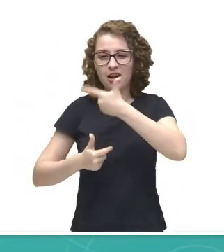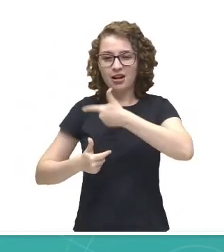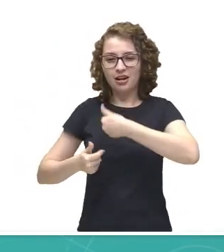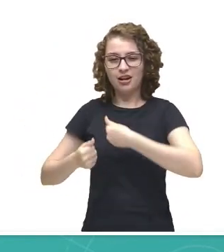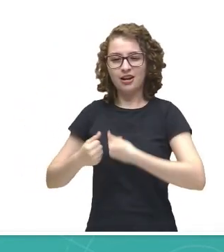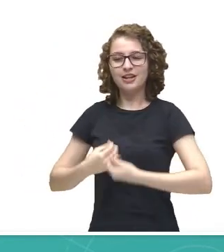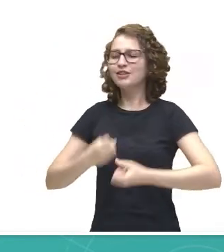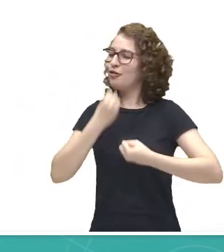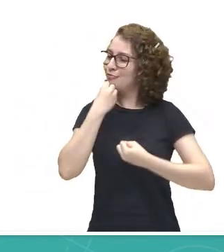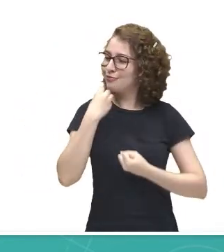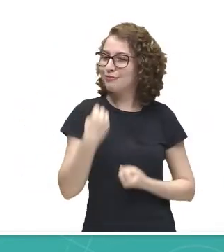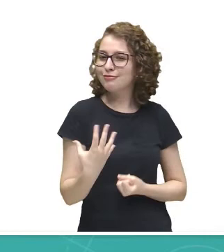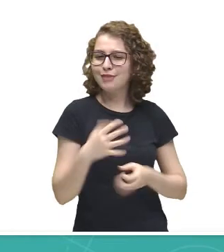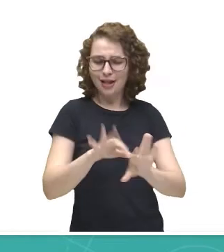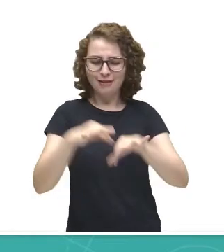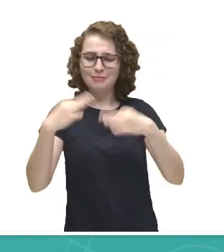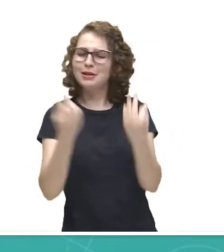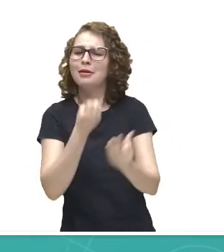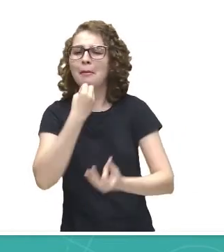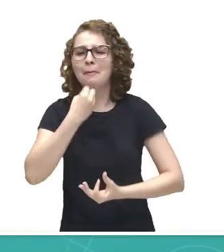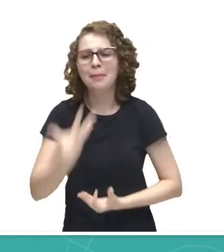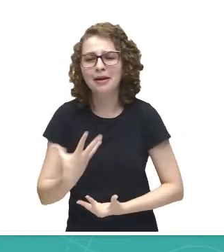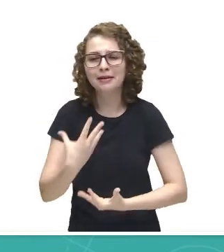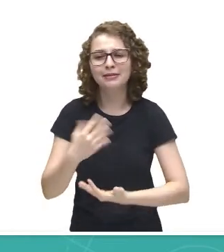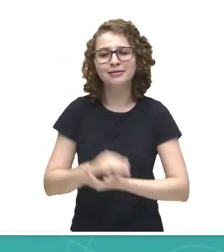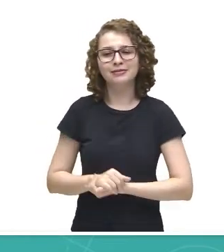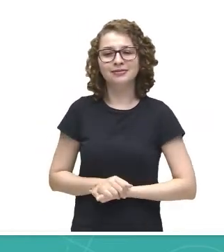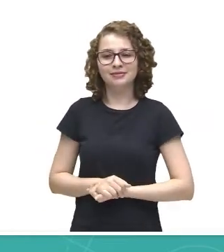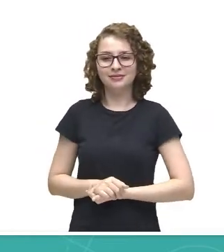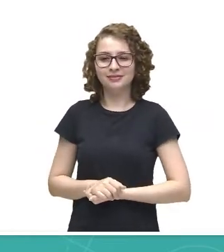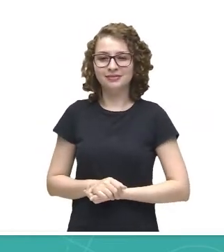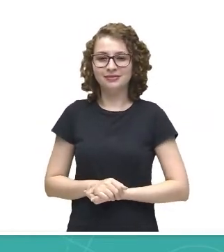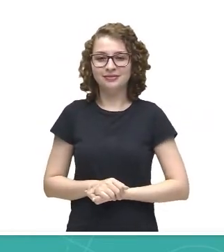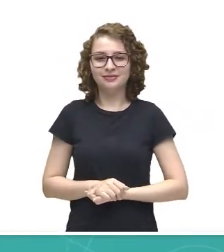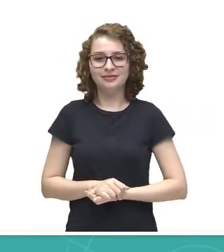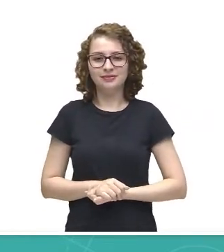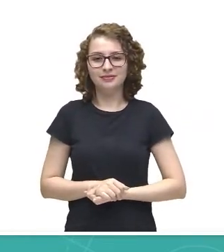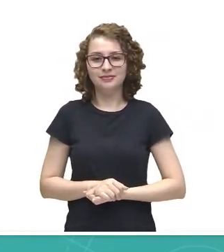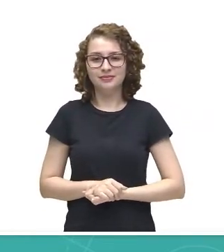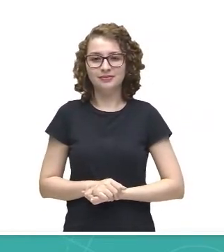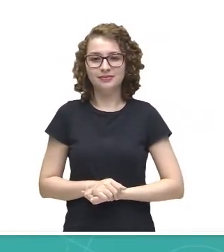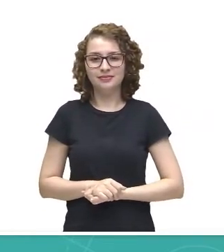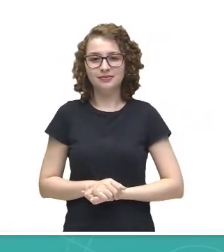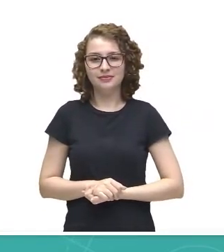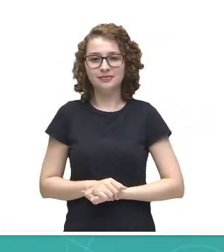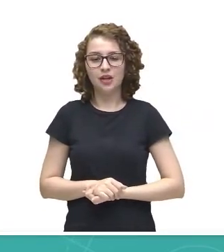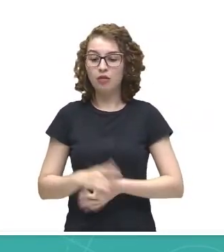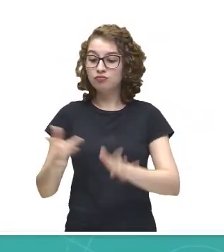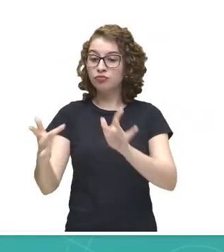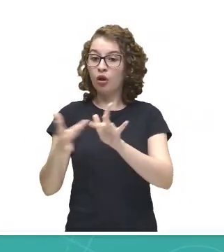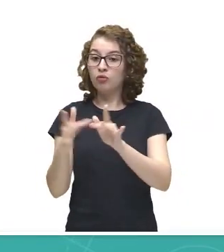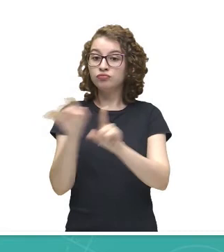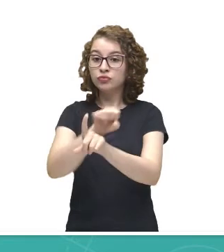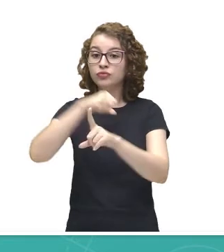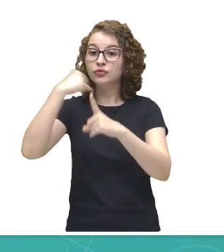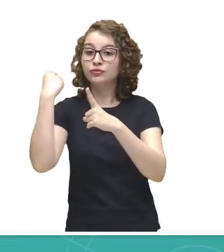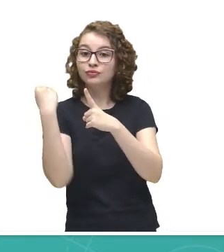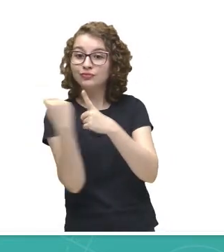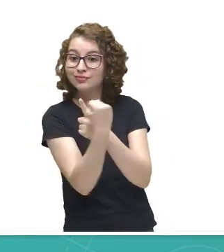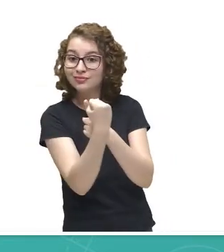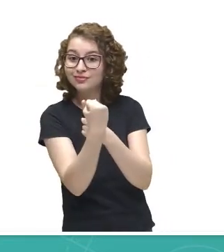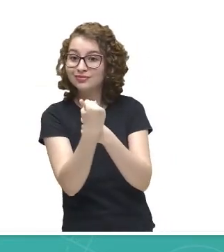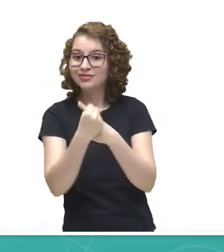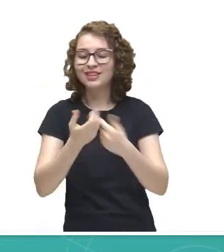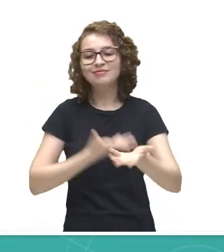das pessoas, do seio familiar. E o último benefício é o maior contato social